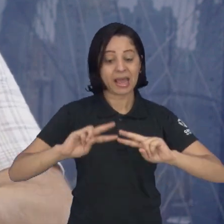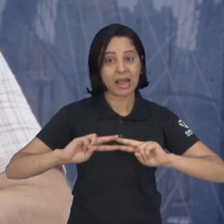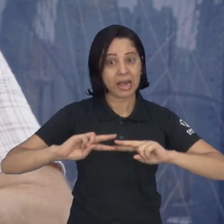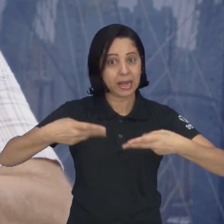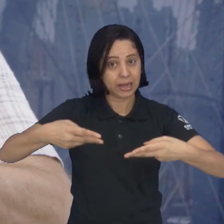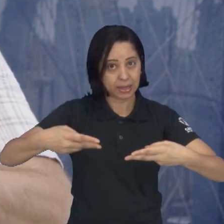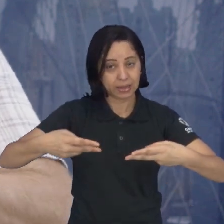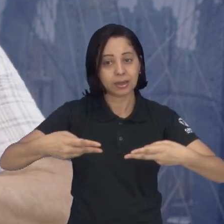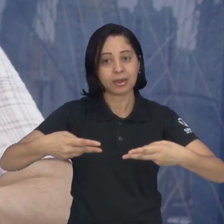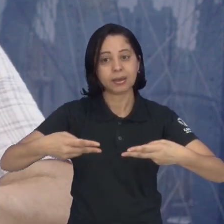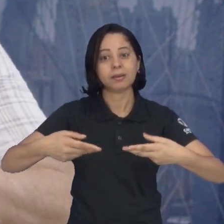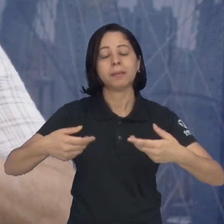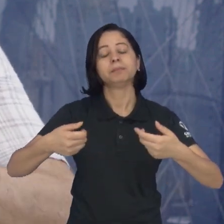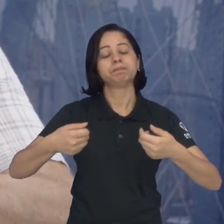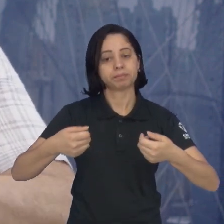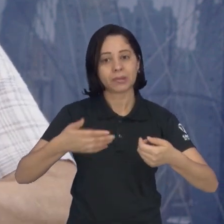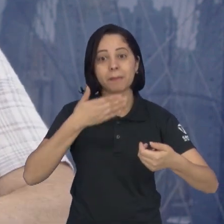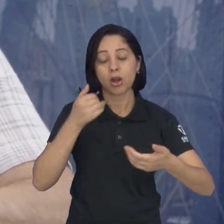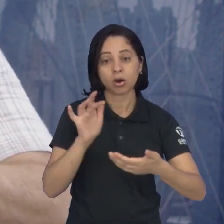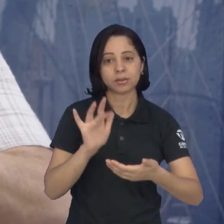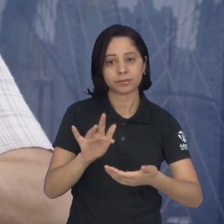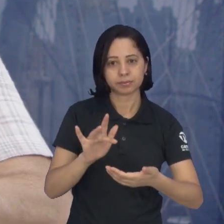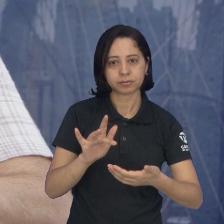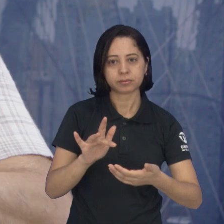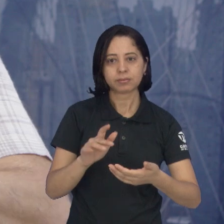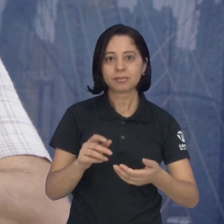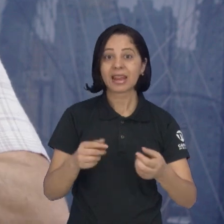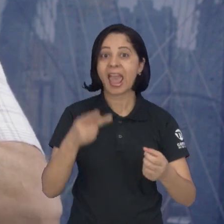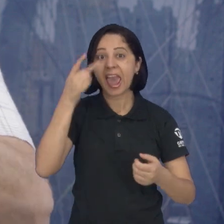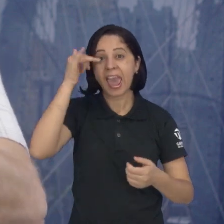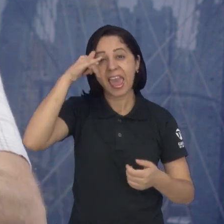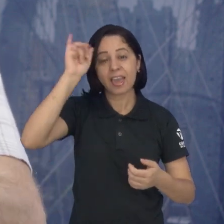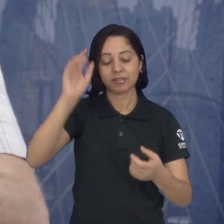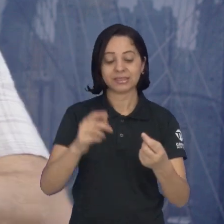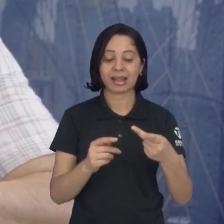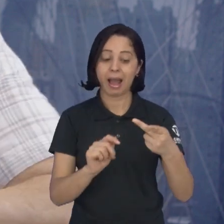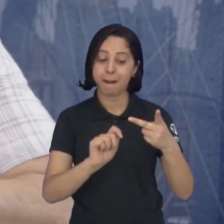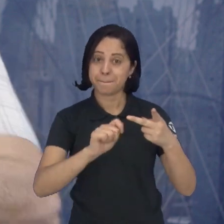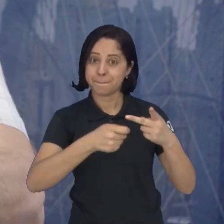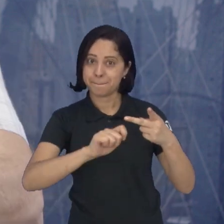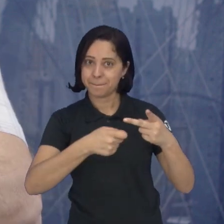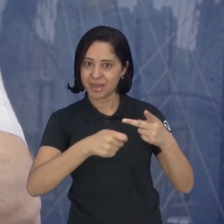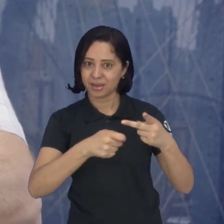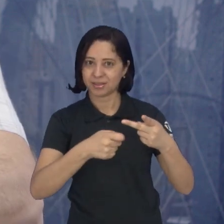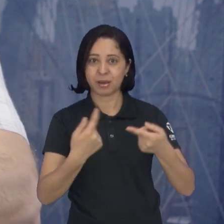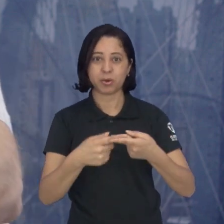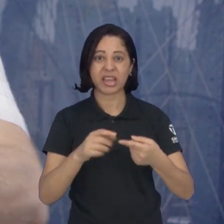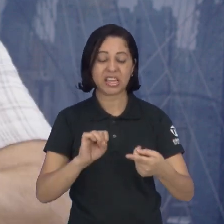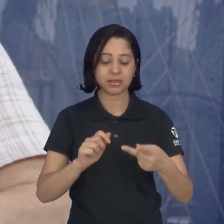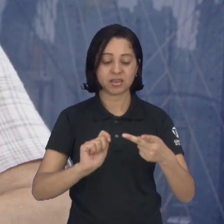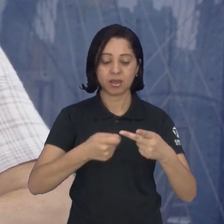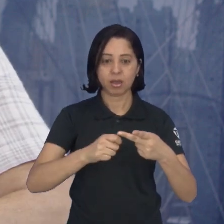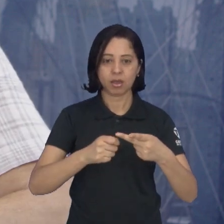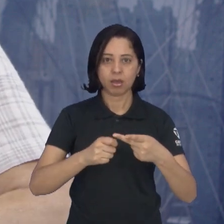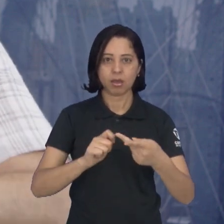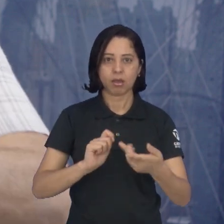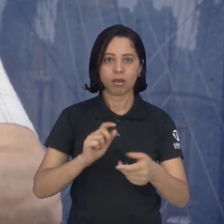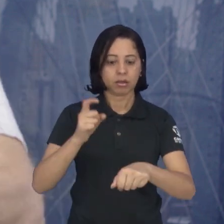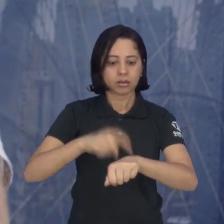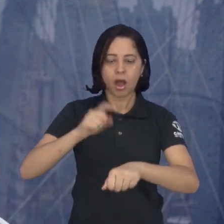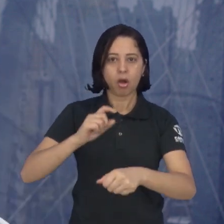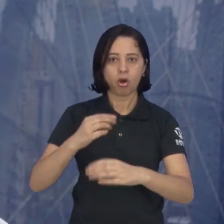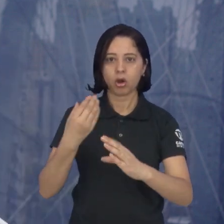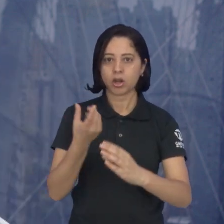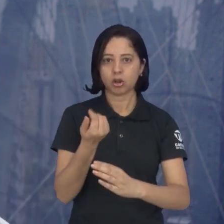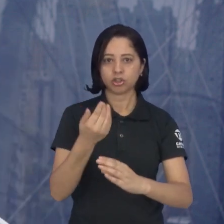né? É melhor... Eu sugiro não pagar por Pix, porque quando você paga com Pix, você transfere, não tem retorno o dinheiro. Com o cartão